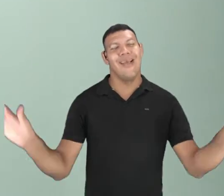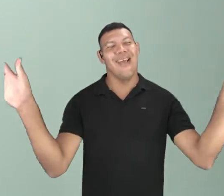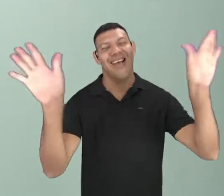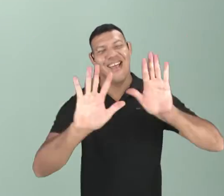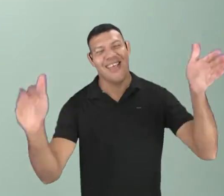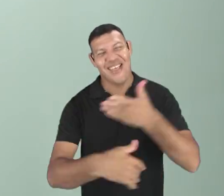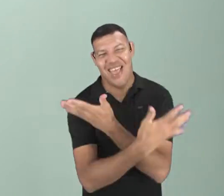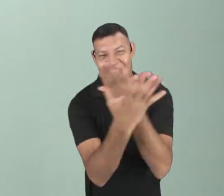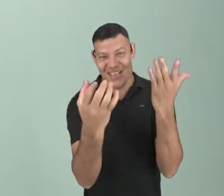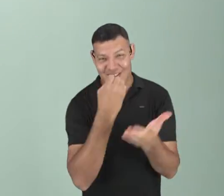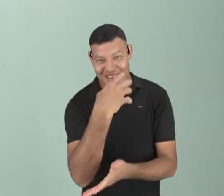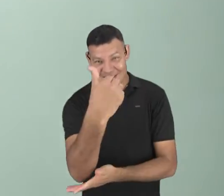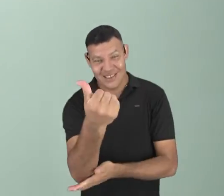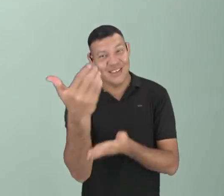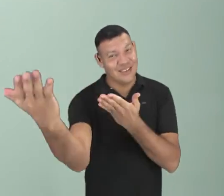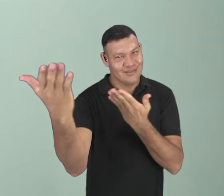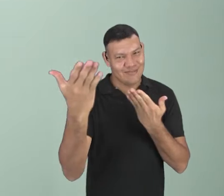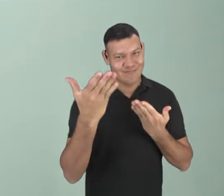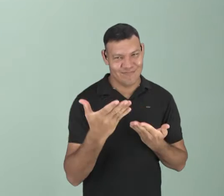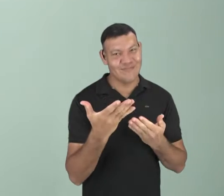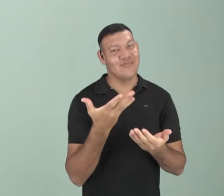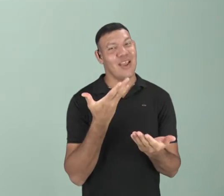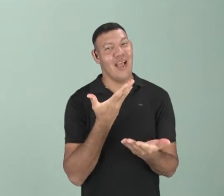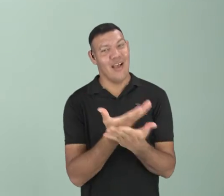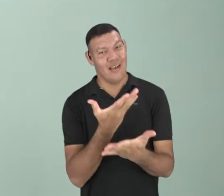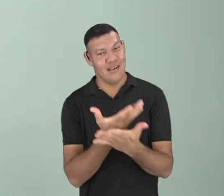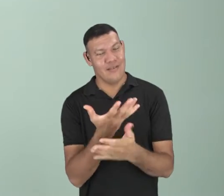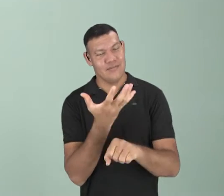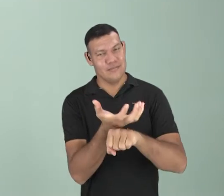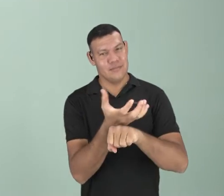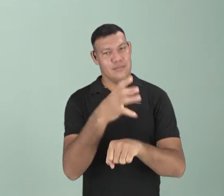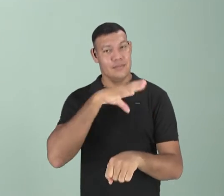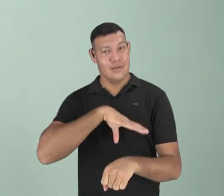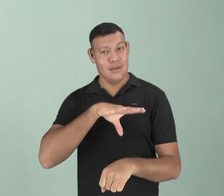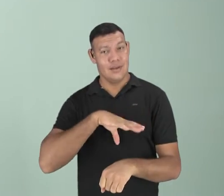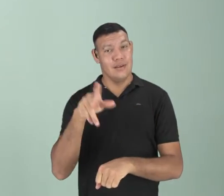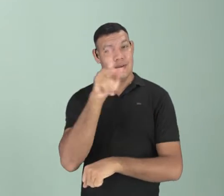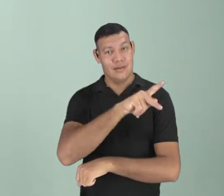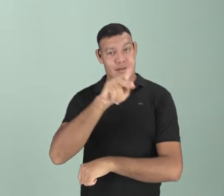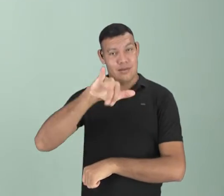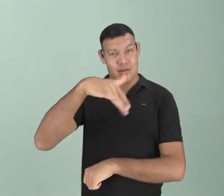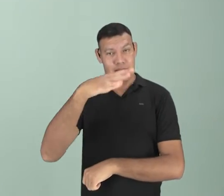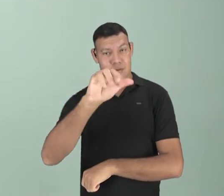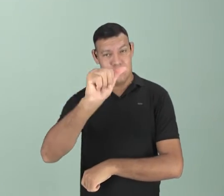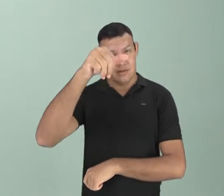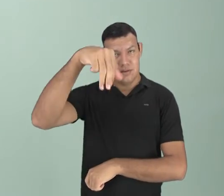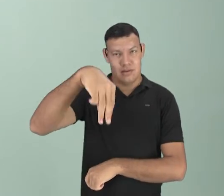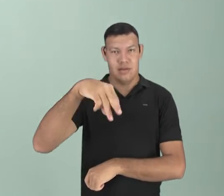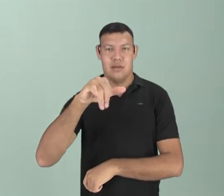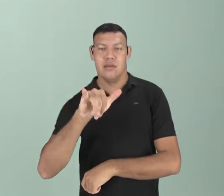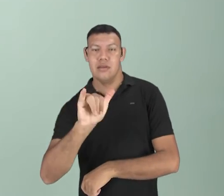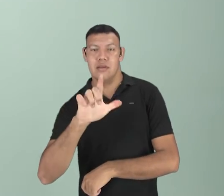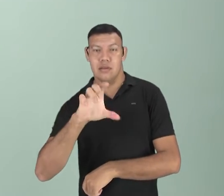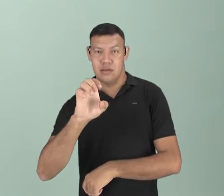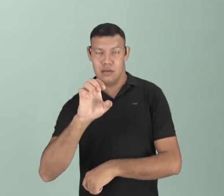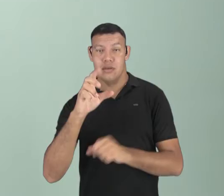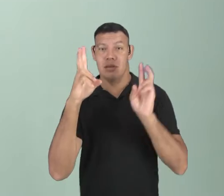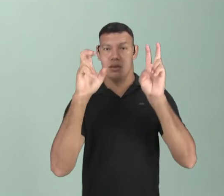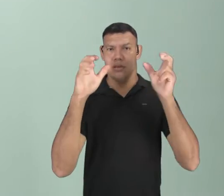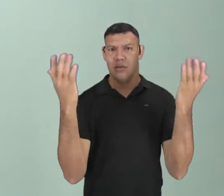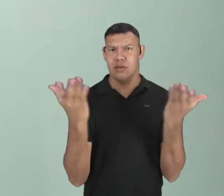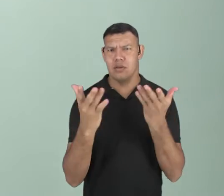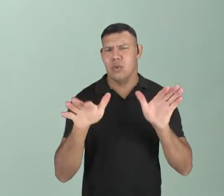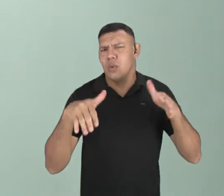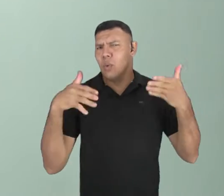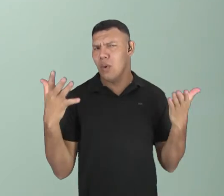Olá, galerinha, tudo bem? Bem-vindos à aula de língua portuguesa. Eu sou a professora Jamile Fontinelli e o nosso assunto de hoje